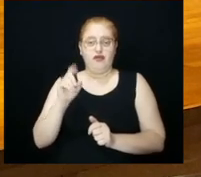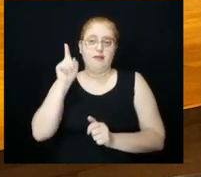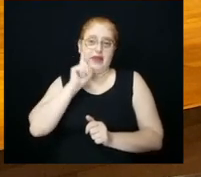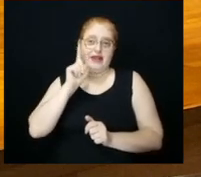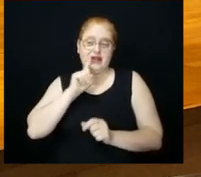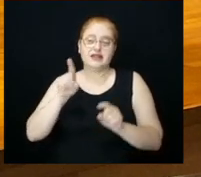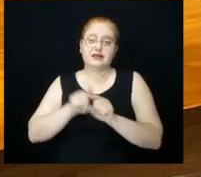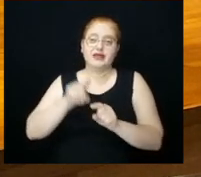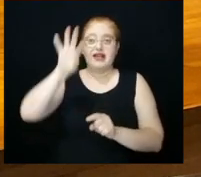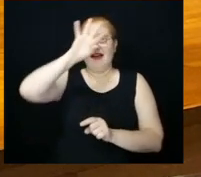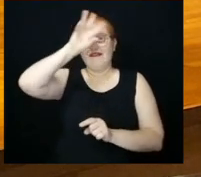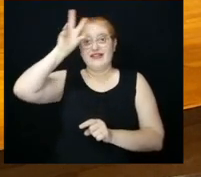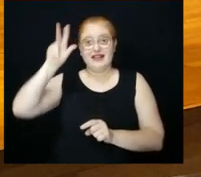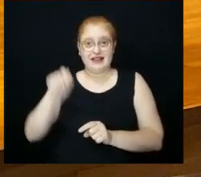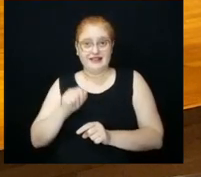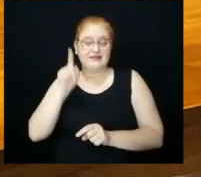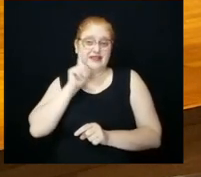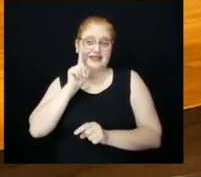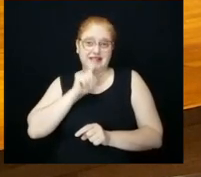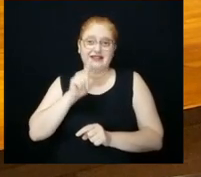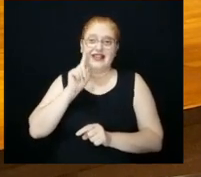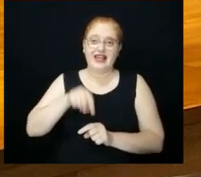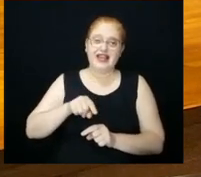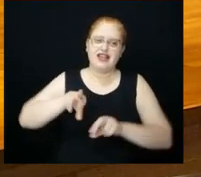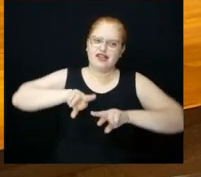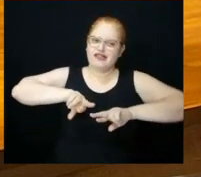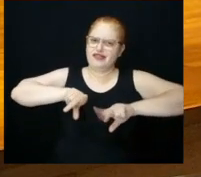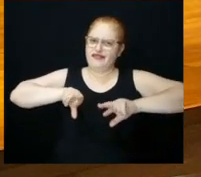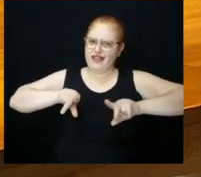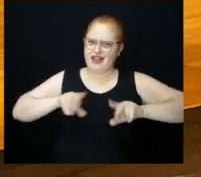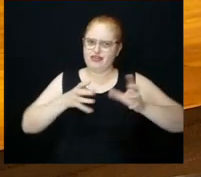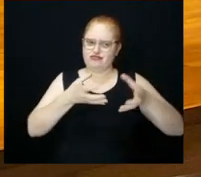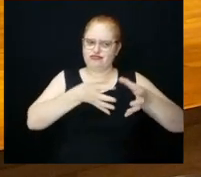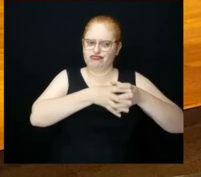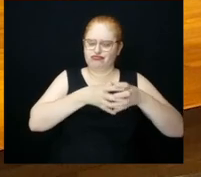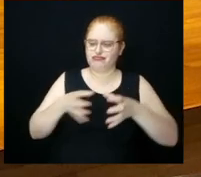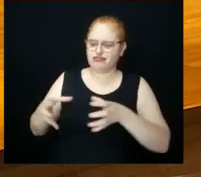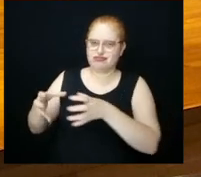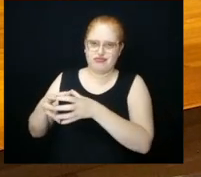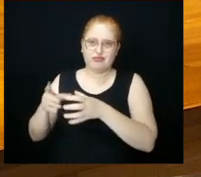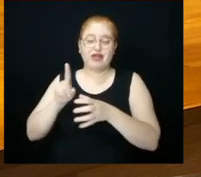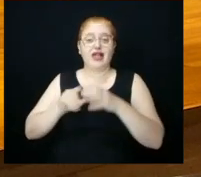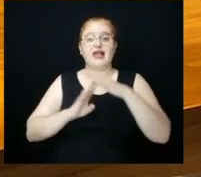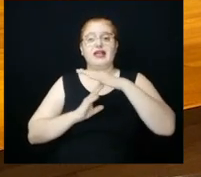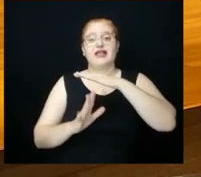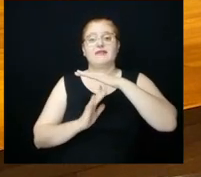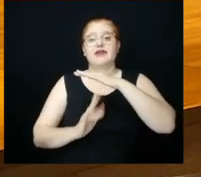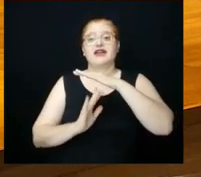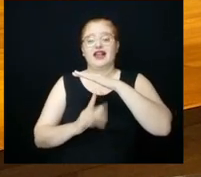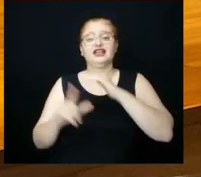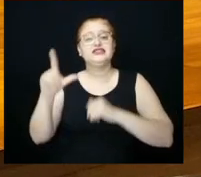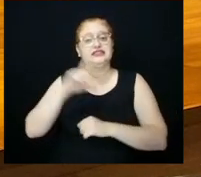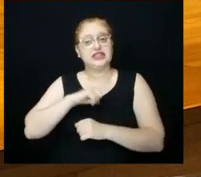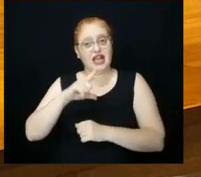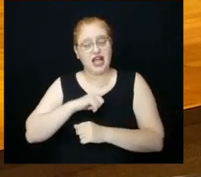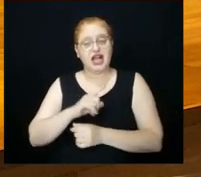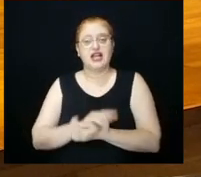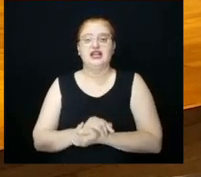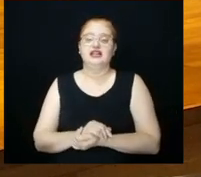os africanos americanos, que são diferentes, e ela vai colocar essa diferença, né? Que eram os imigrantes que tinham